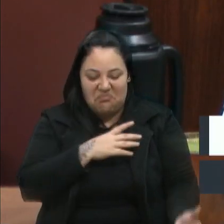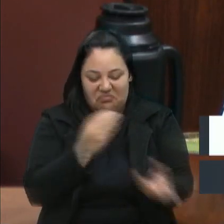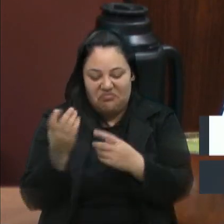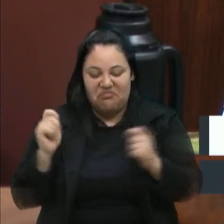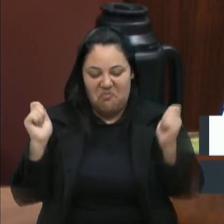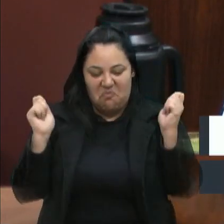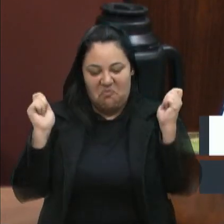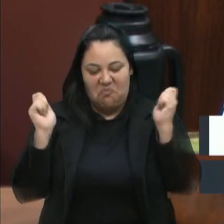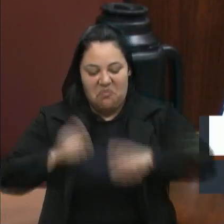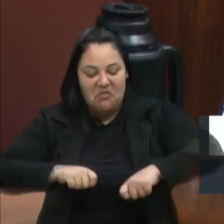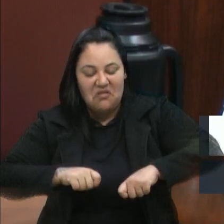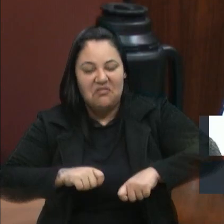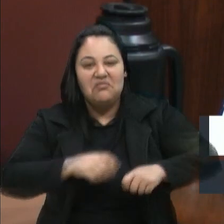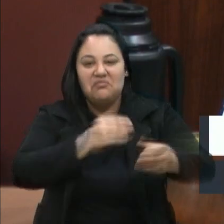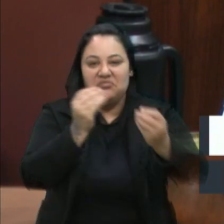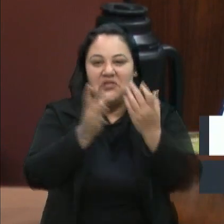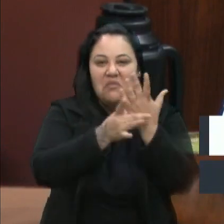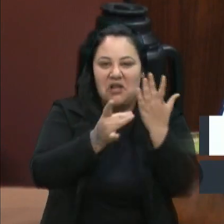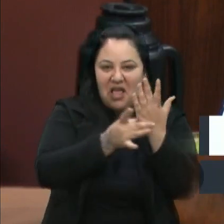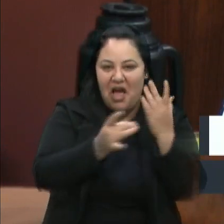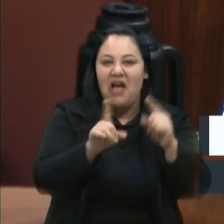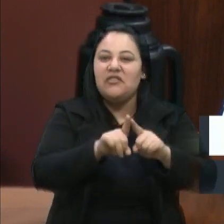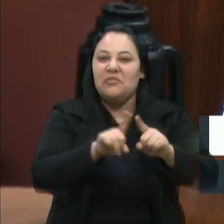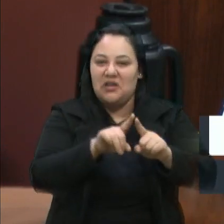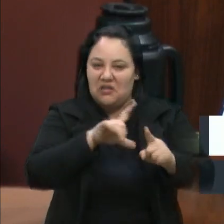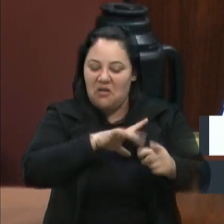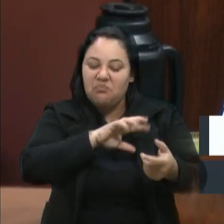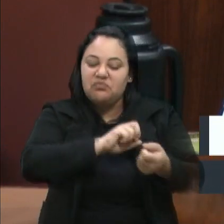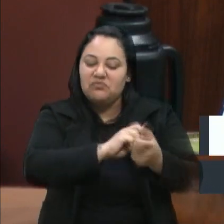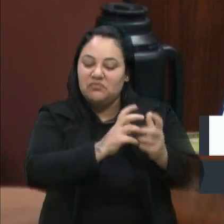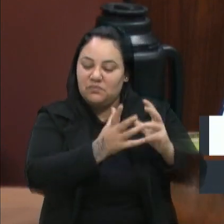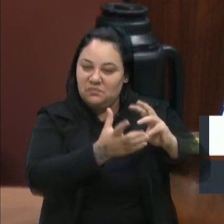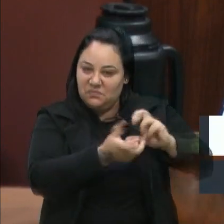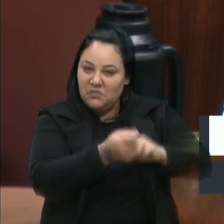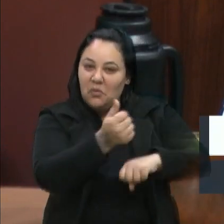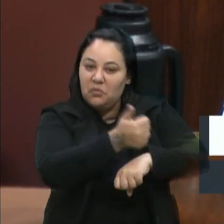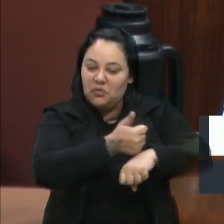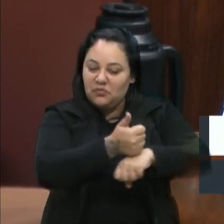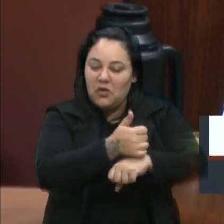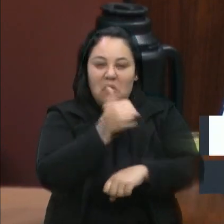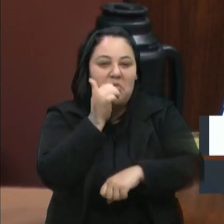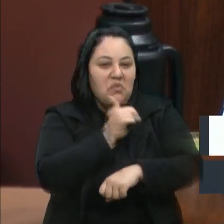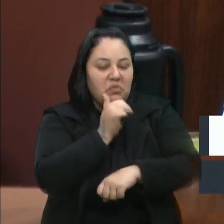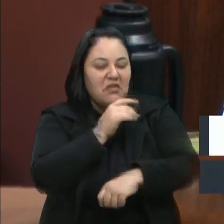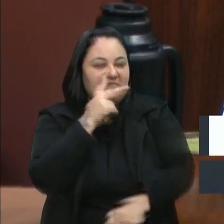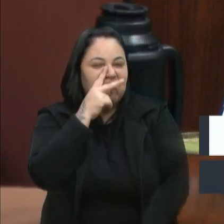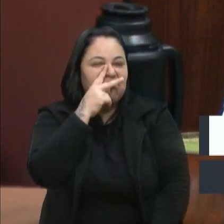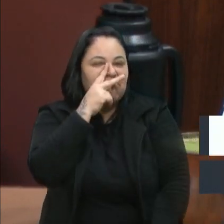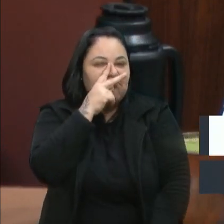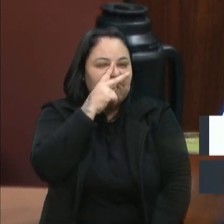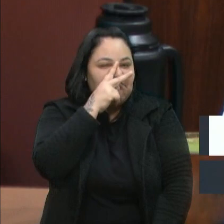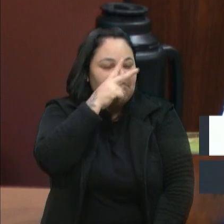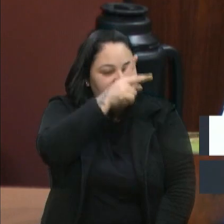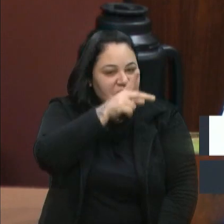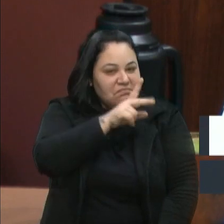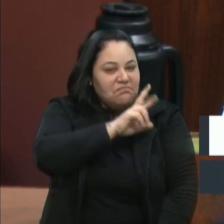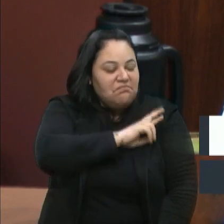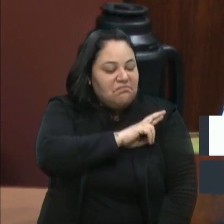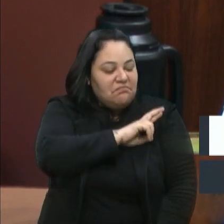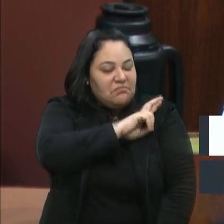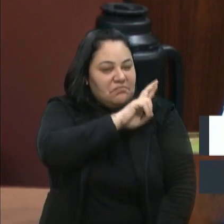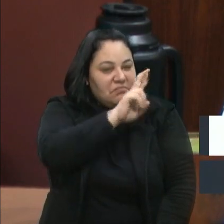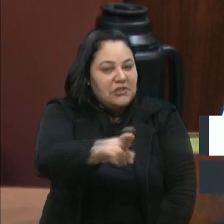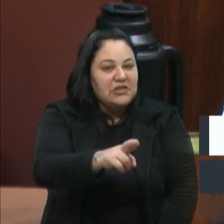e de muitas habilidades. Uma artista, uma mulher forte, que representa aquilo